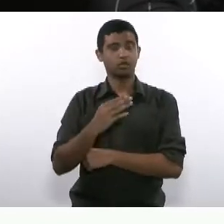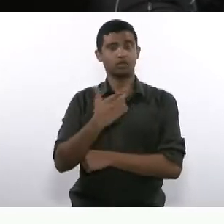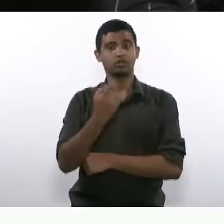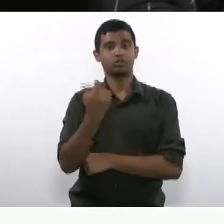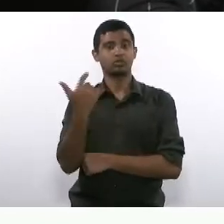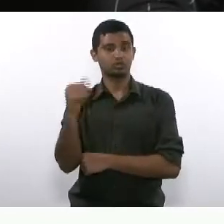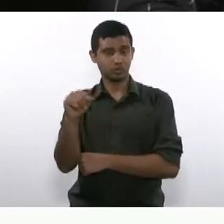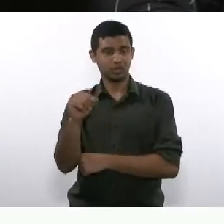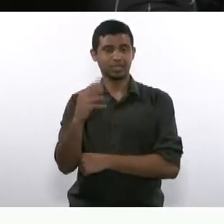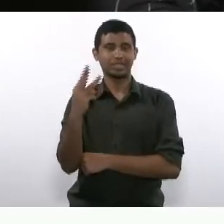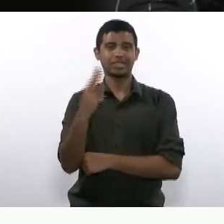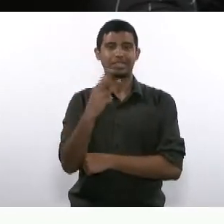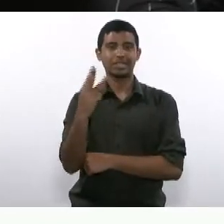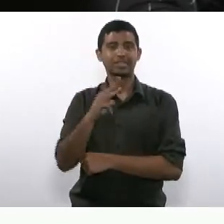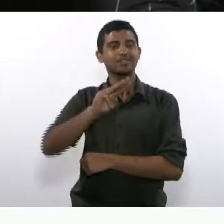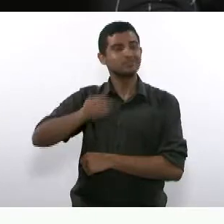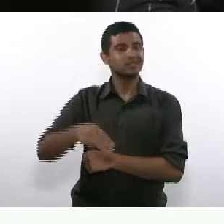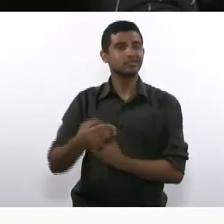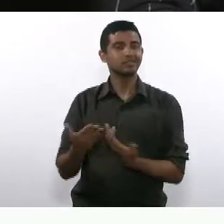2018, 33 milhões.